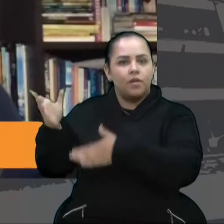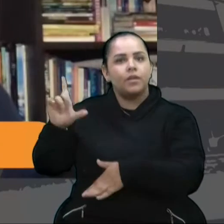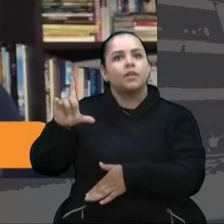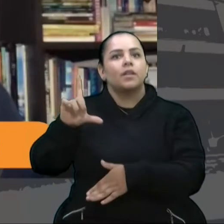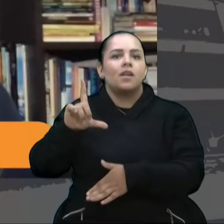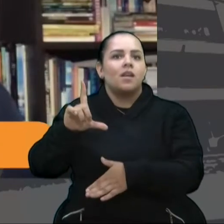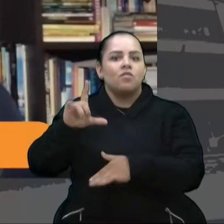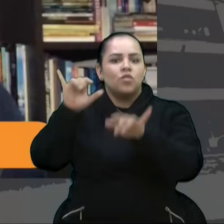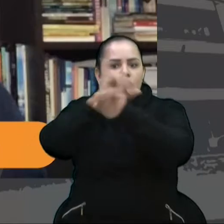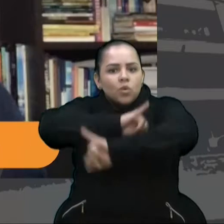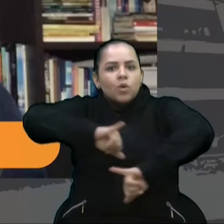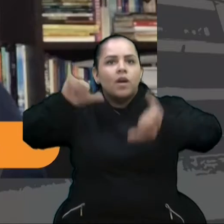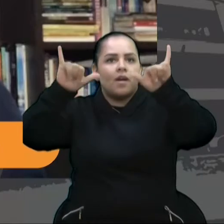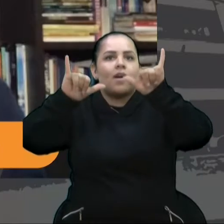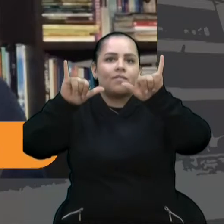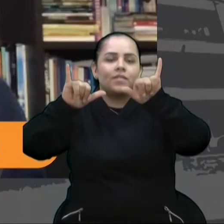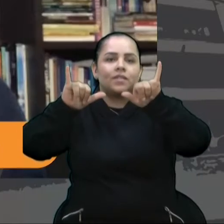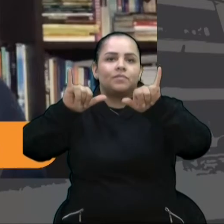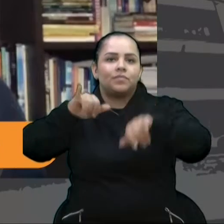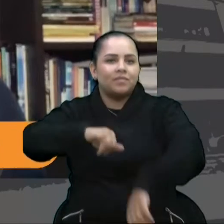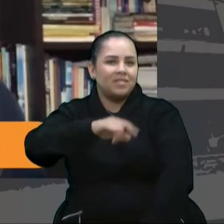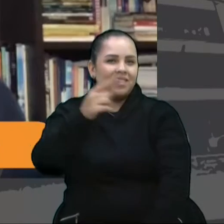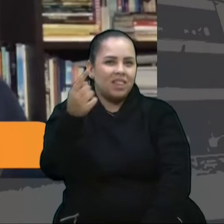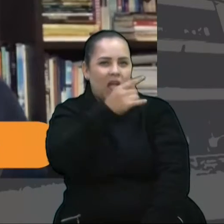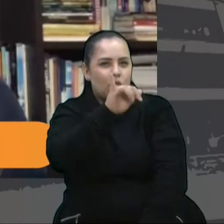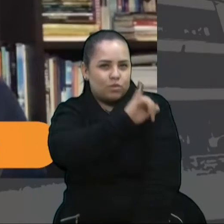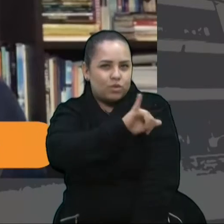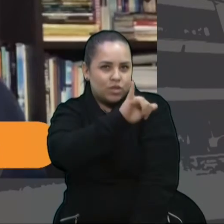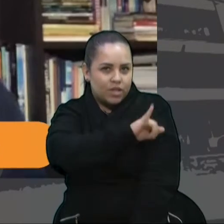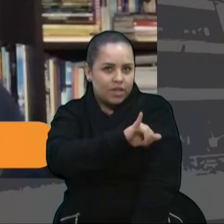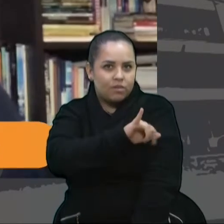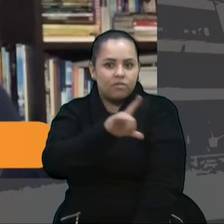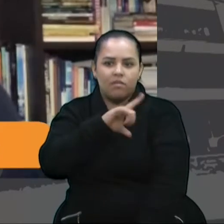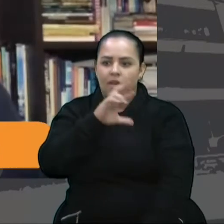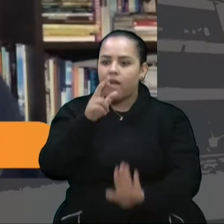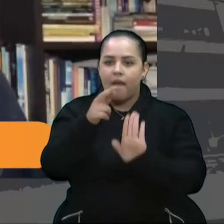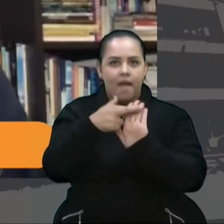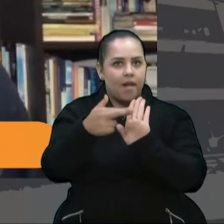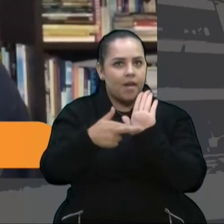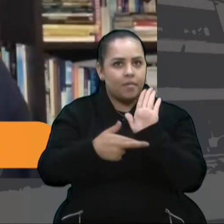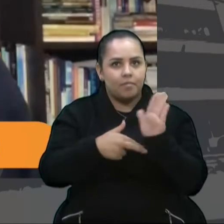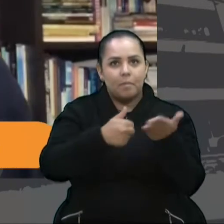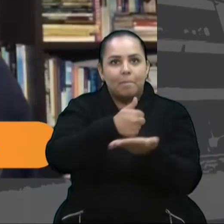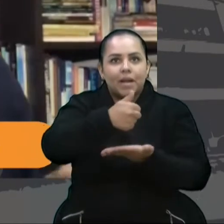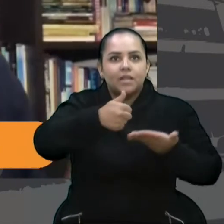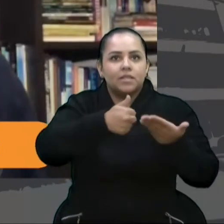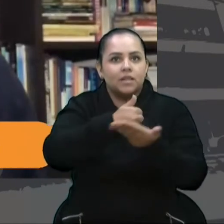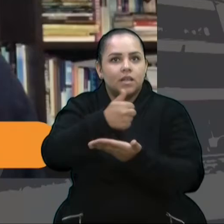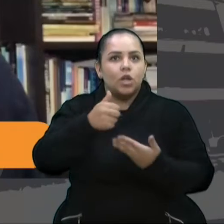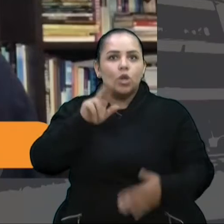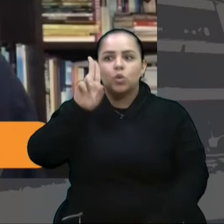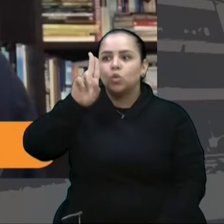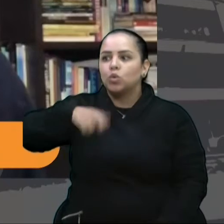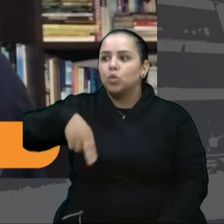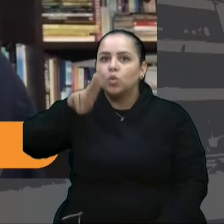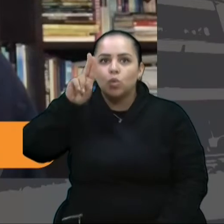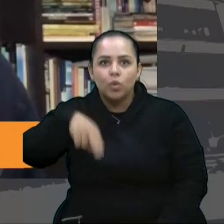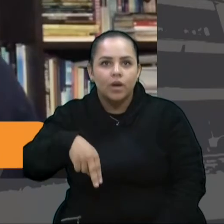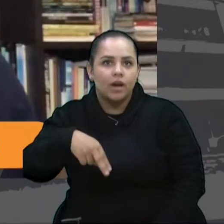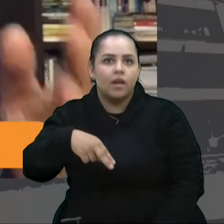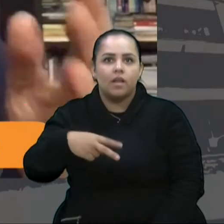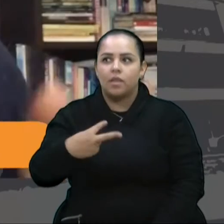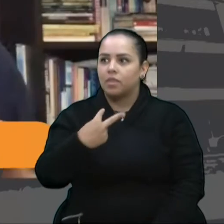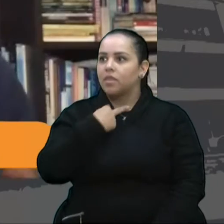né? Lá do Rio de Janeiro, e nós tínhamos regras básicas. Jamais por um repórter,